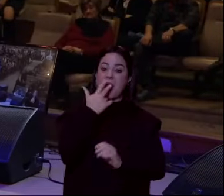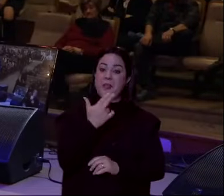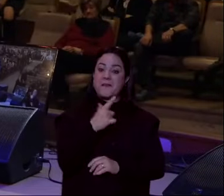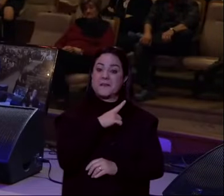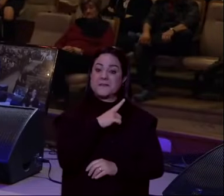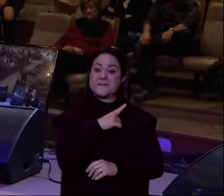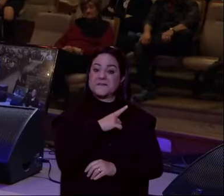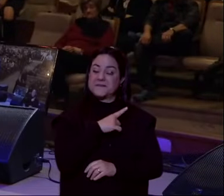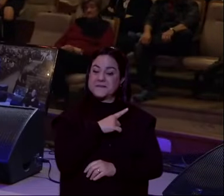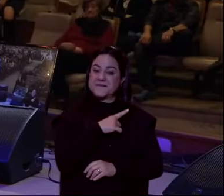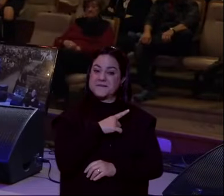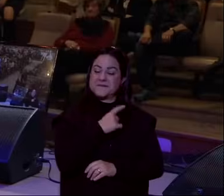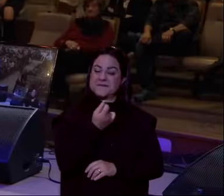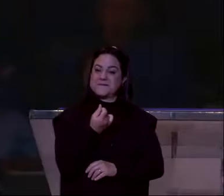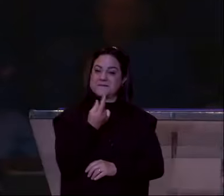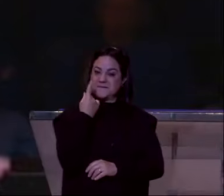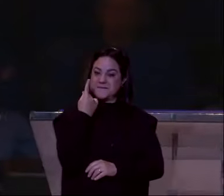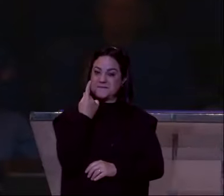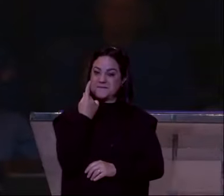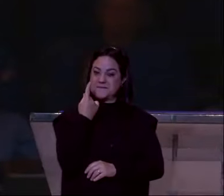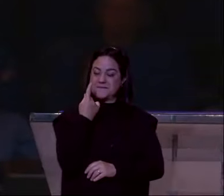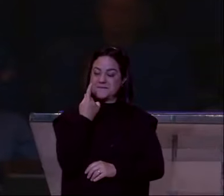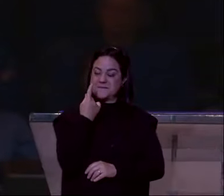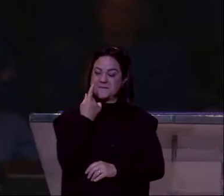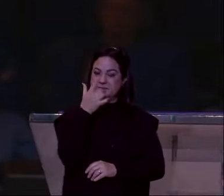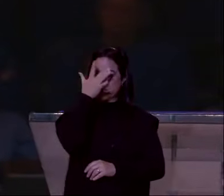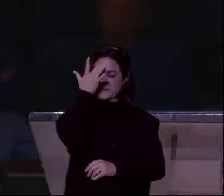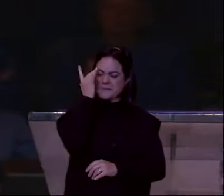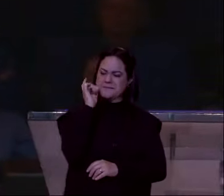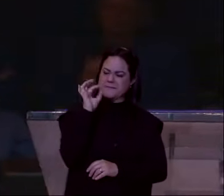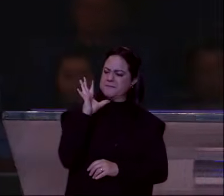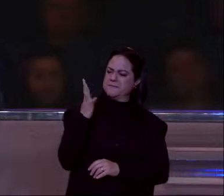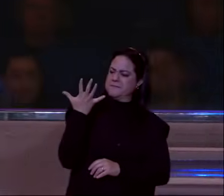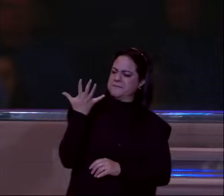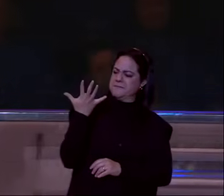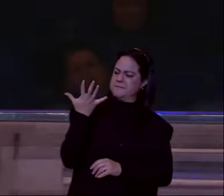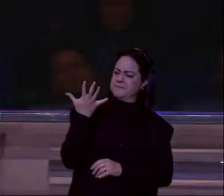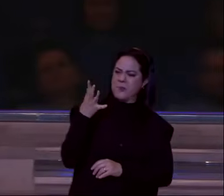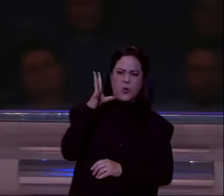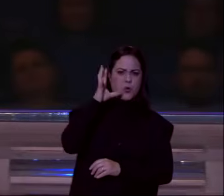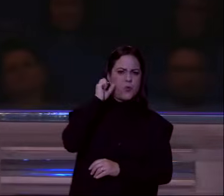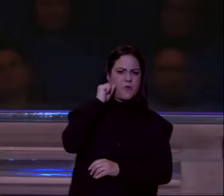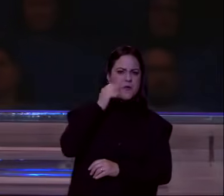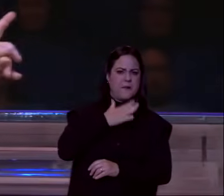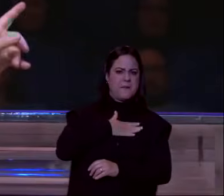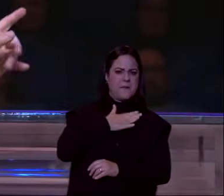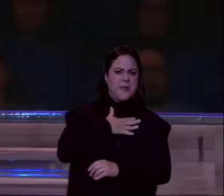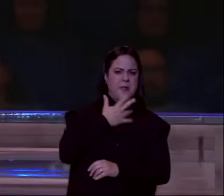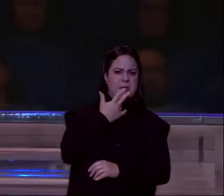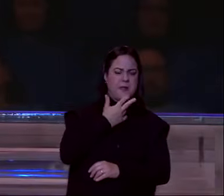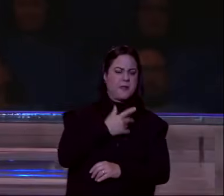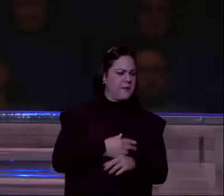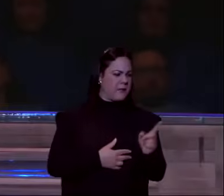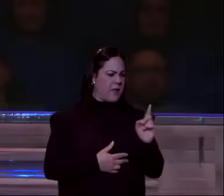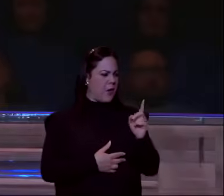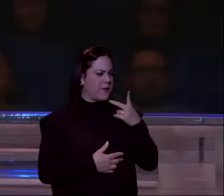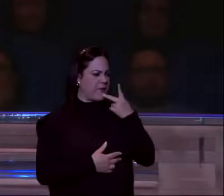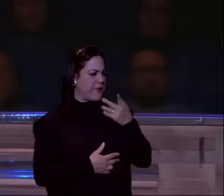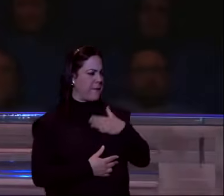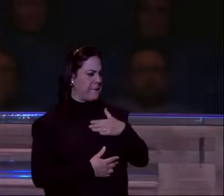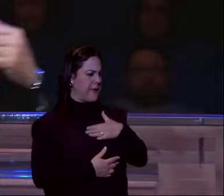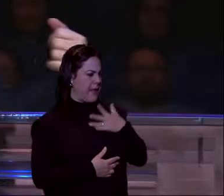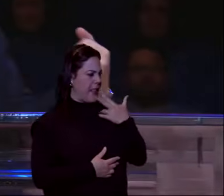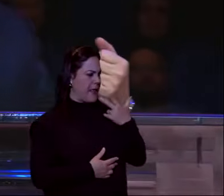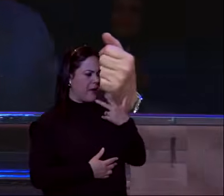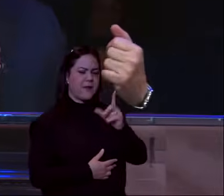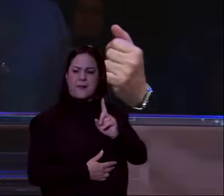língua. E aí eles diziam: o que está acontecendo aqui? Eu estou ouvindo na minha língua. O outro dizia: não, ele está falando na minha